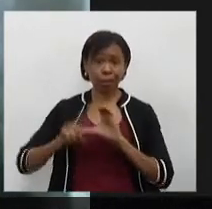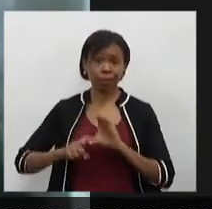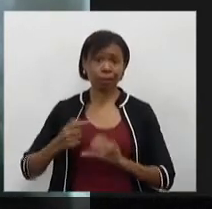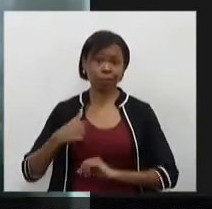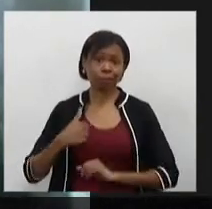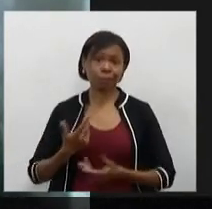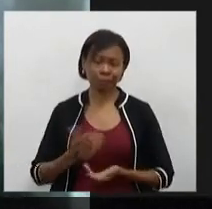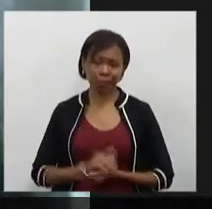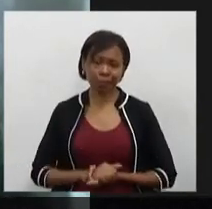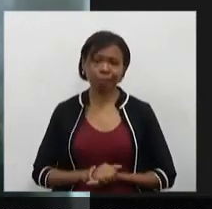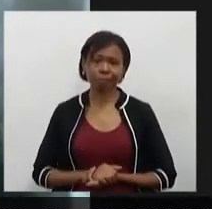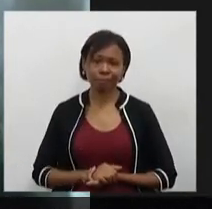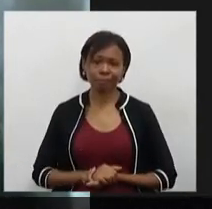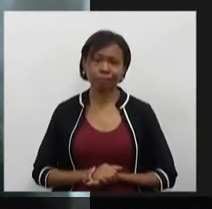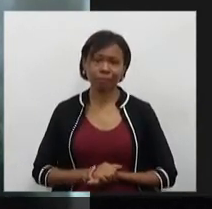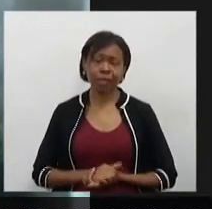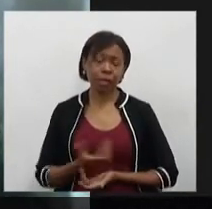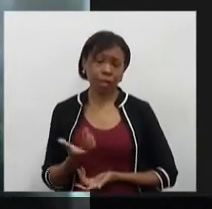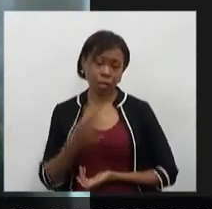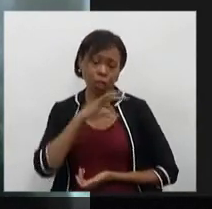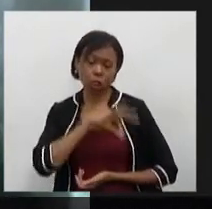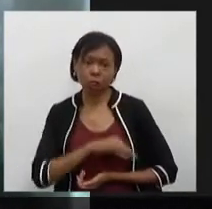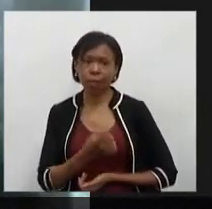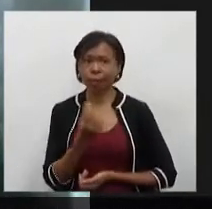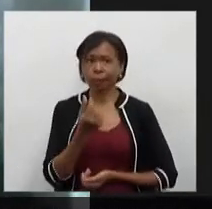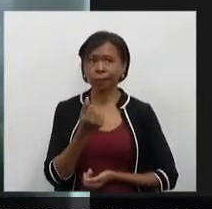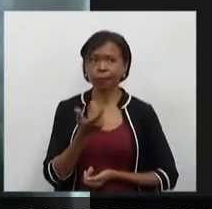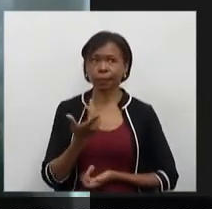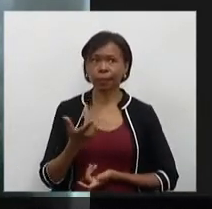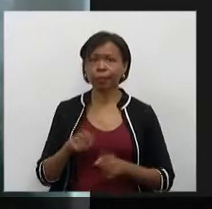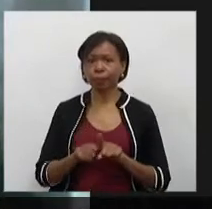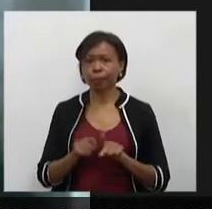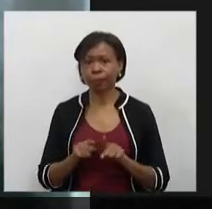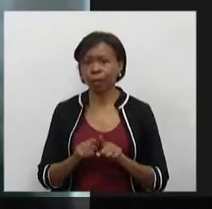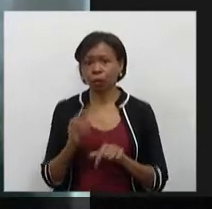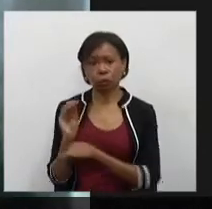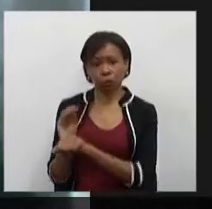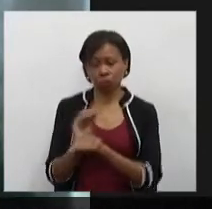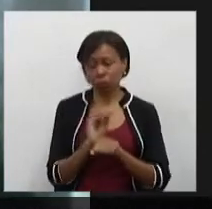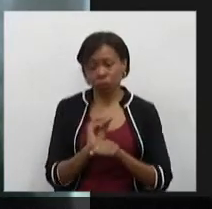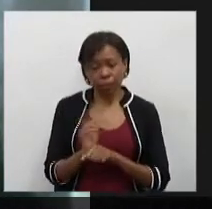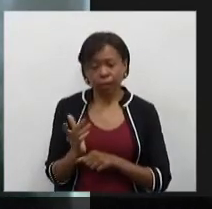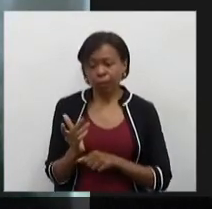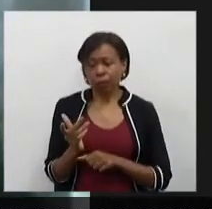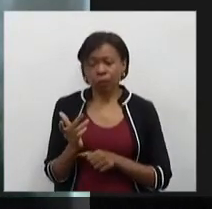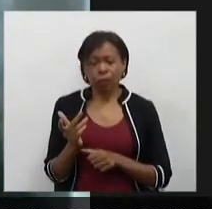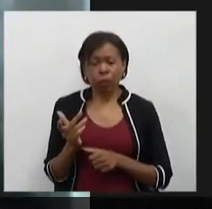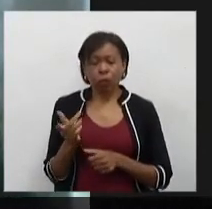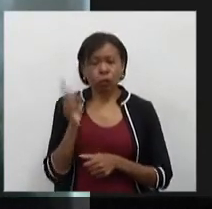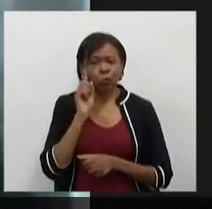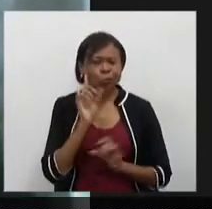questão financeira, tem os cuidados de vida diária, e que não é nada